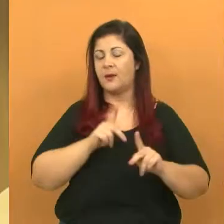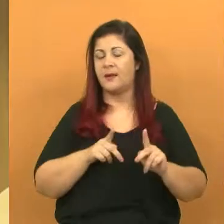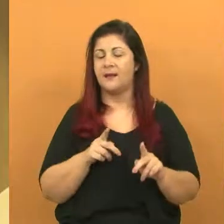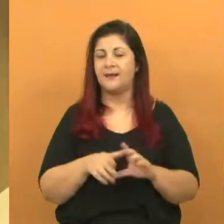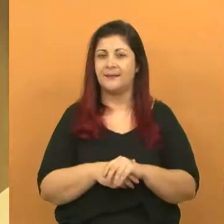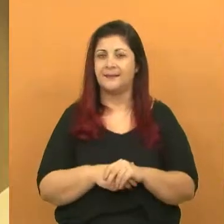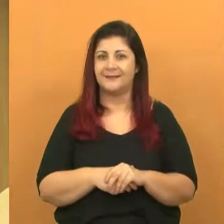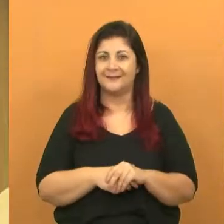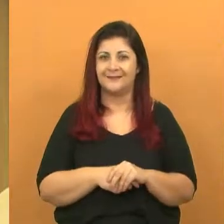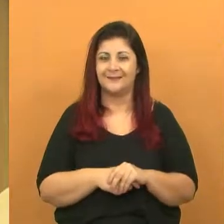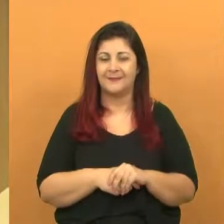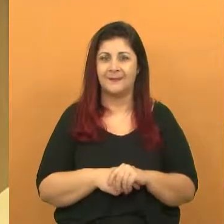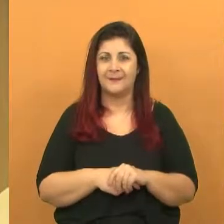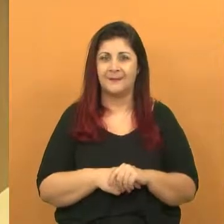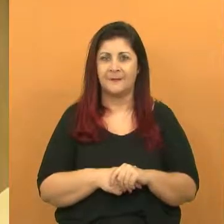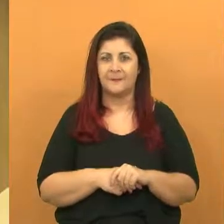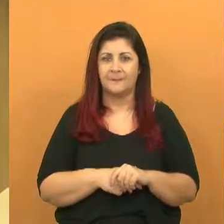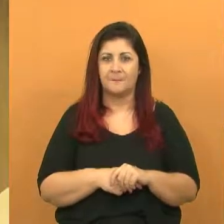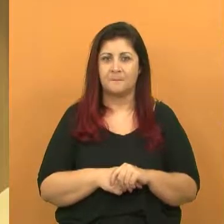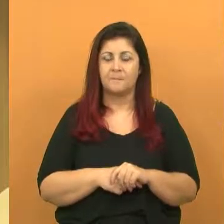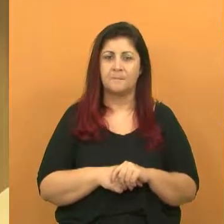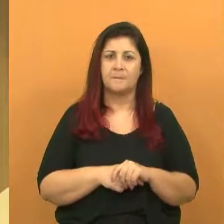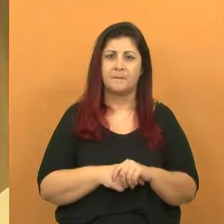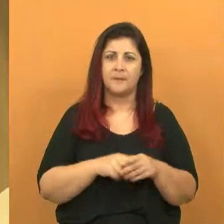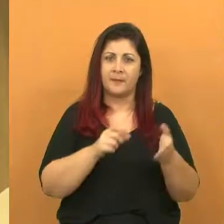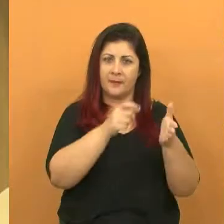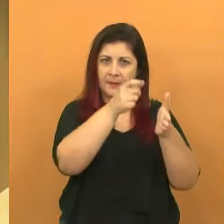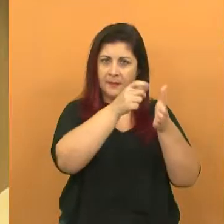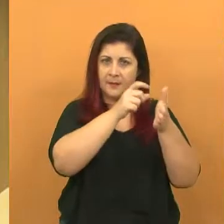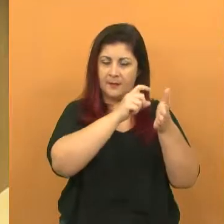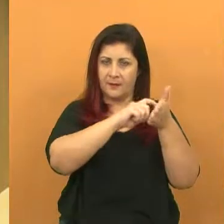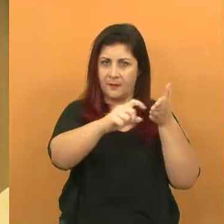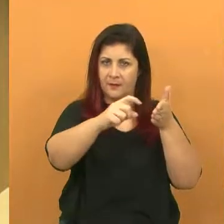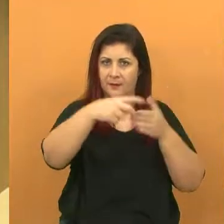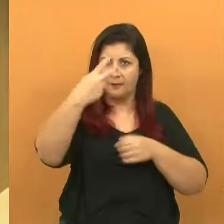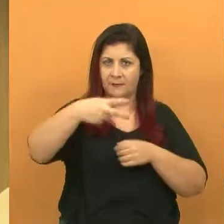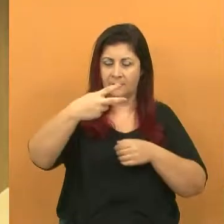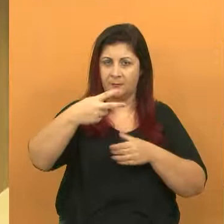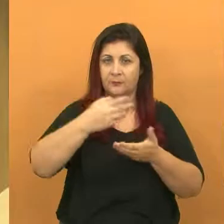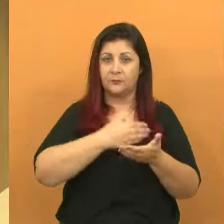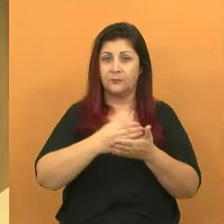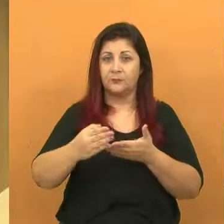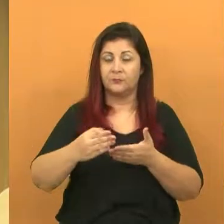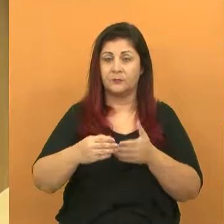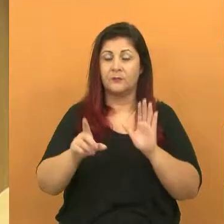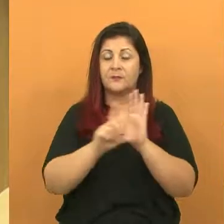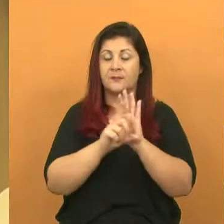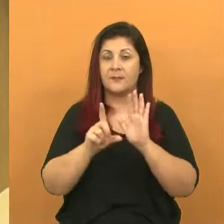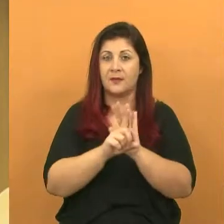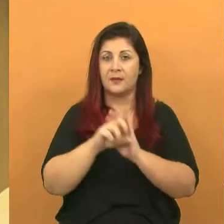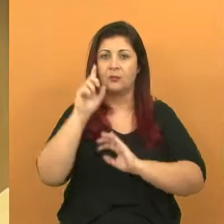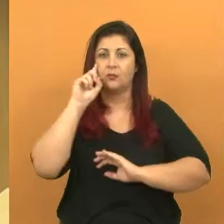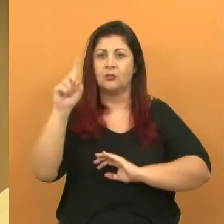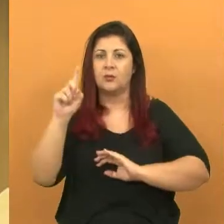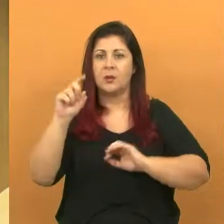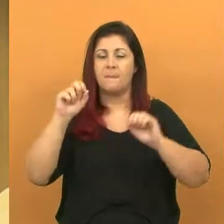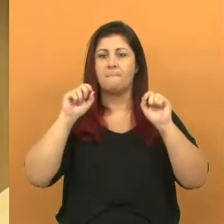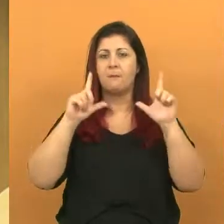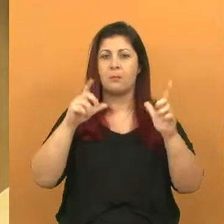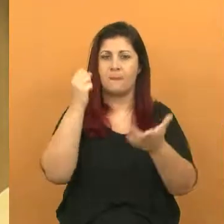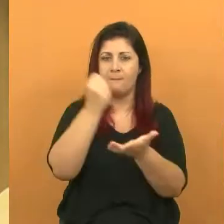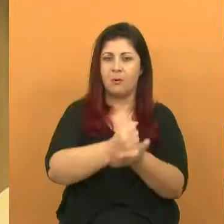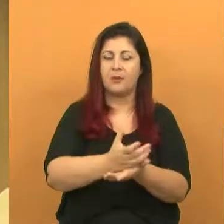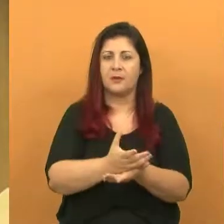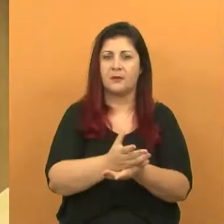e imaterial. E artigo 2º, esta lei entra em vigor na data de sua publicação, revogadas